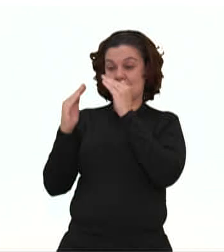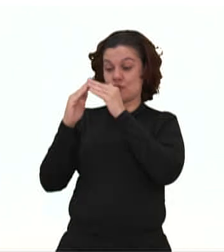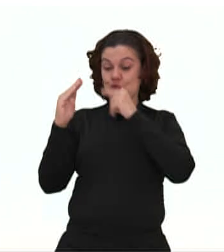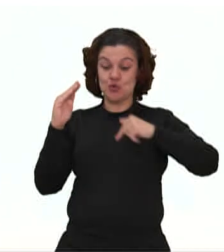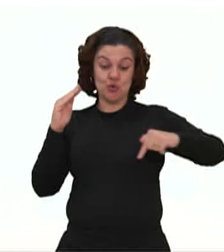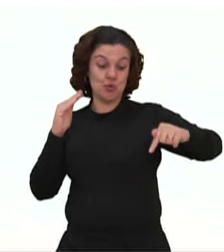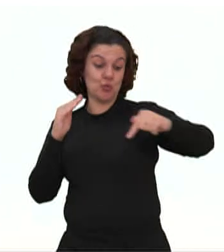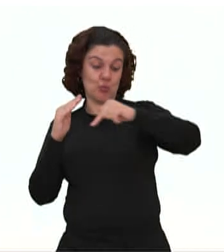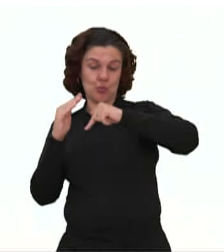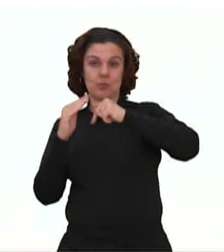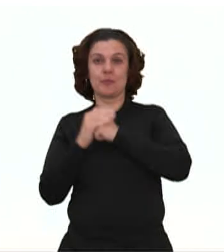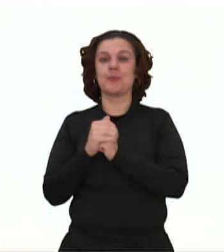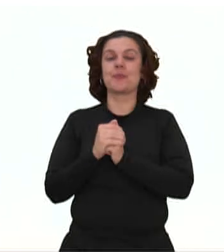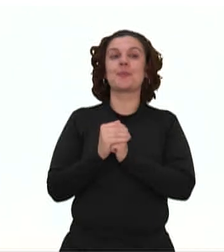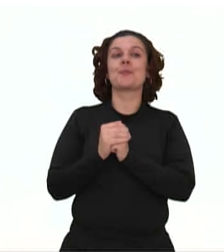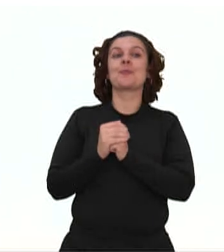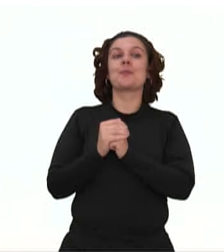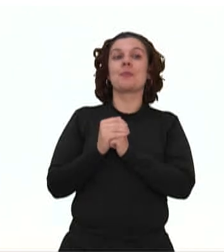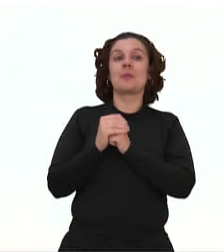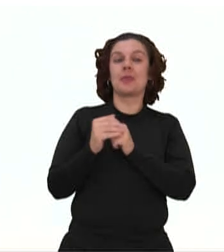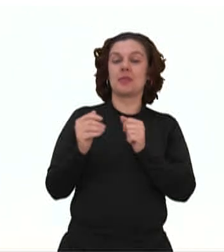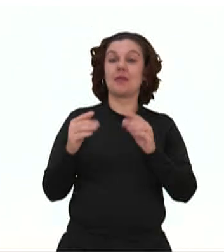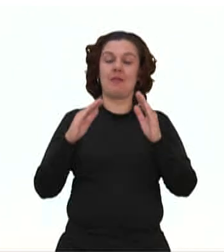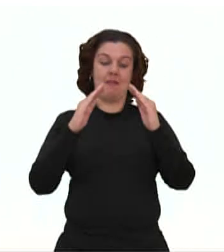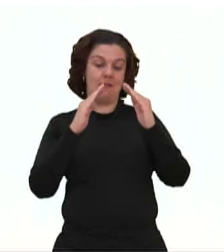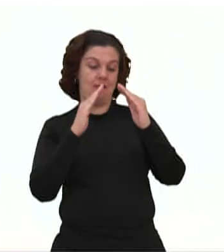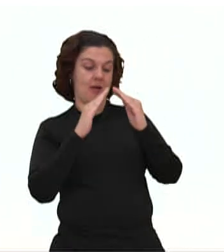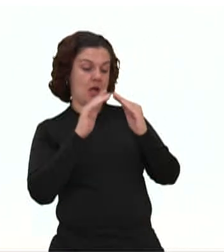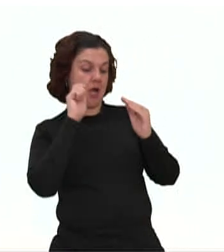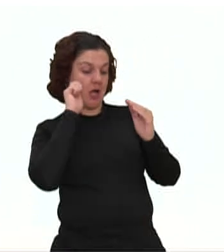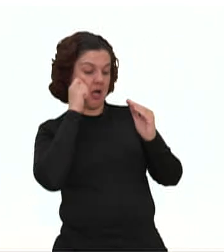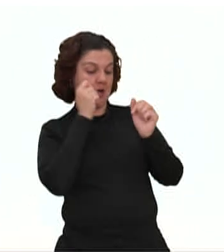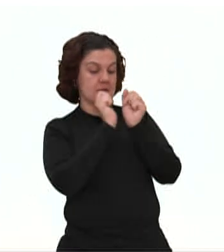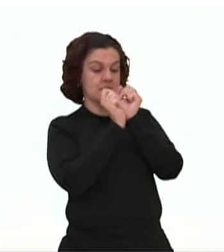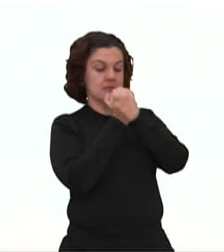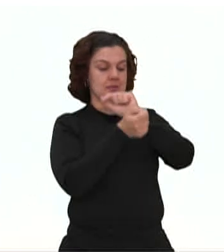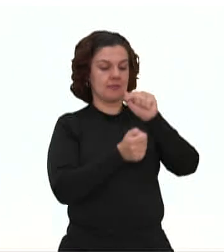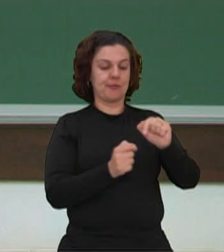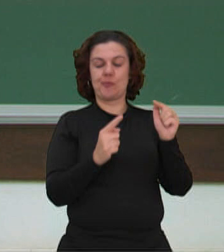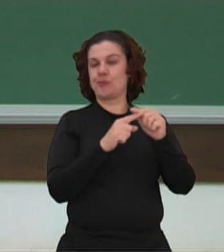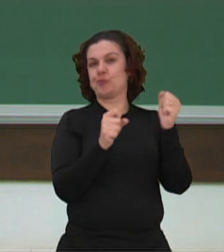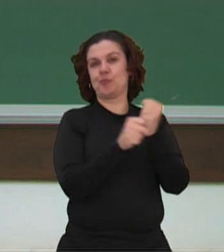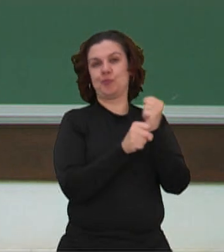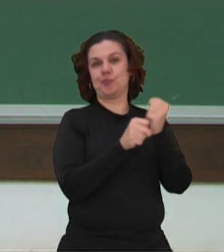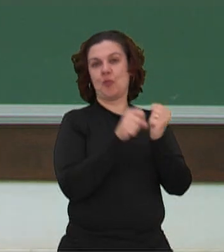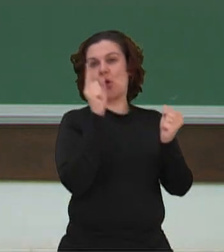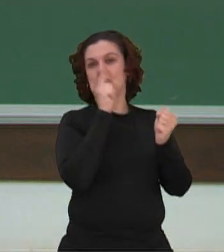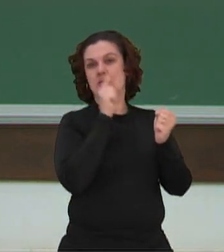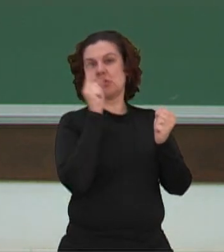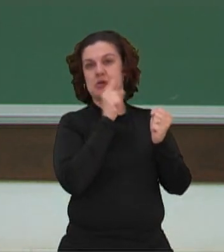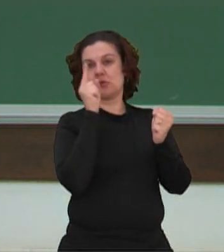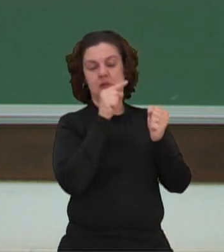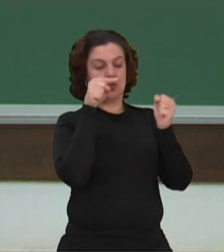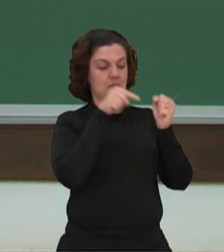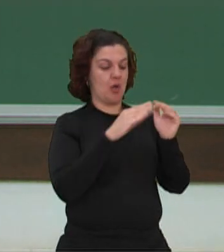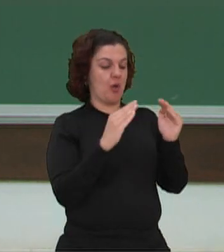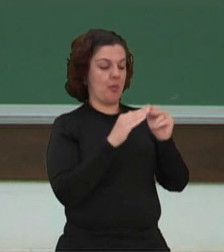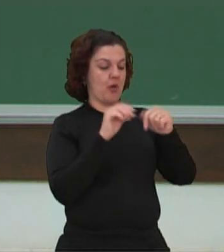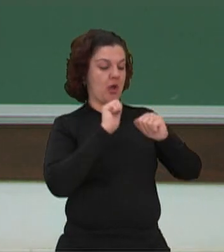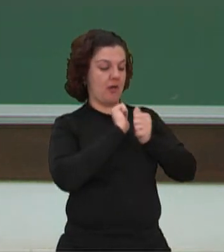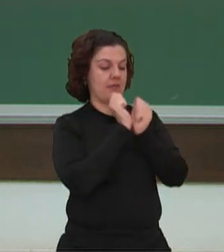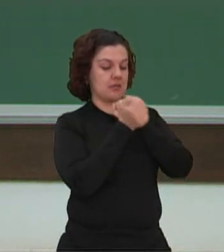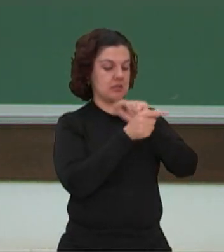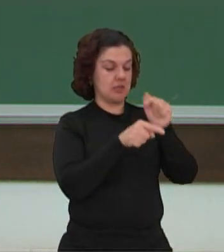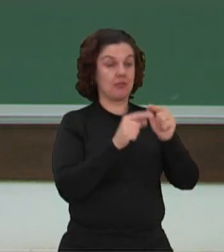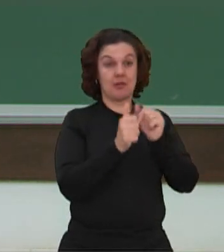administrativo do engenho, a Casa Grande. A senzala, uma construção precária, onde moravam os escravos, onde viviam.